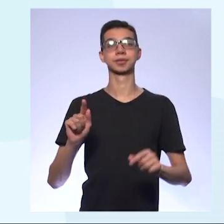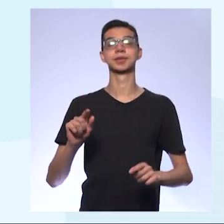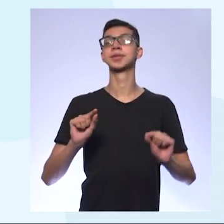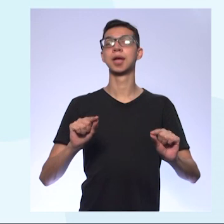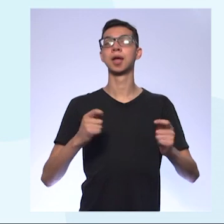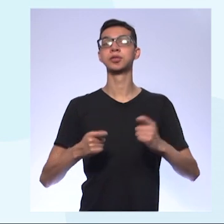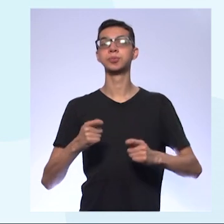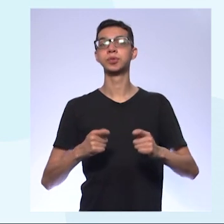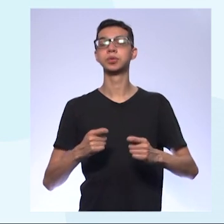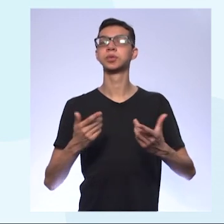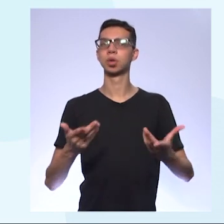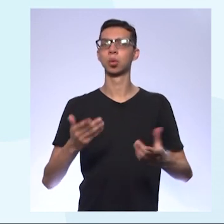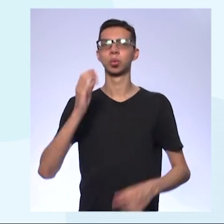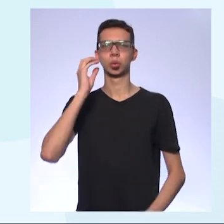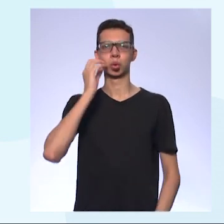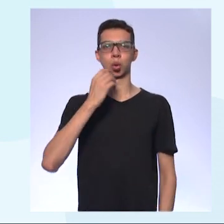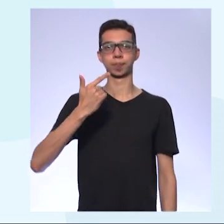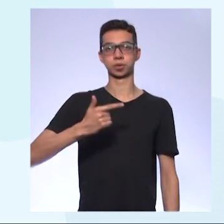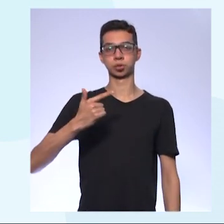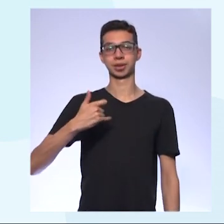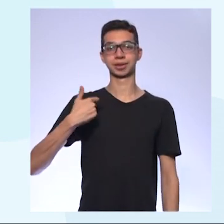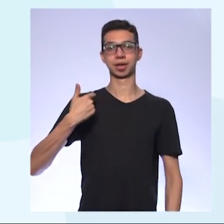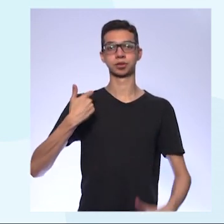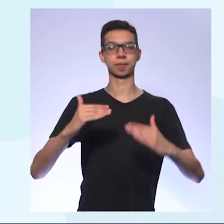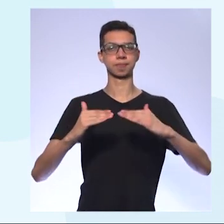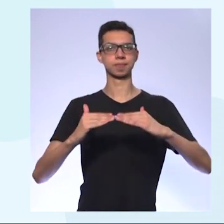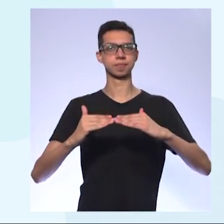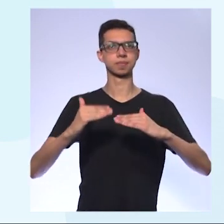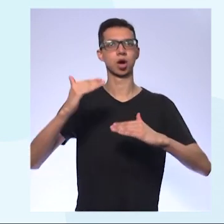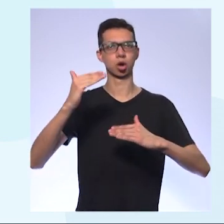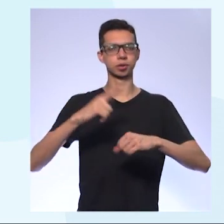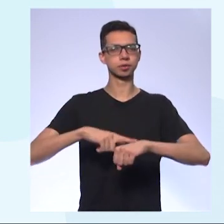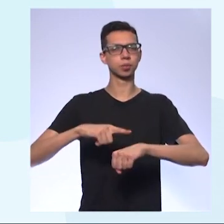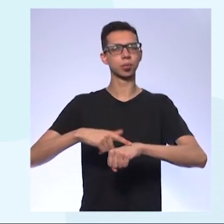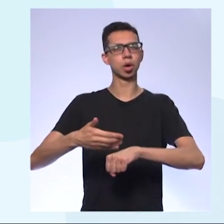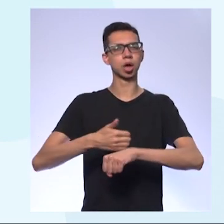Olha, muito bem. Realmente é Dom Pedro